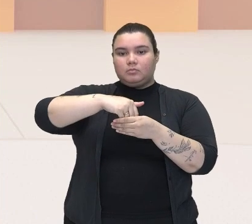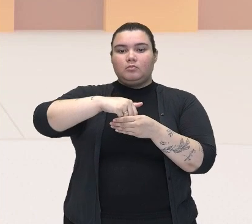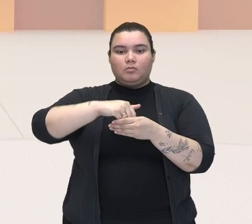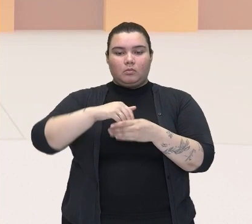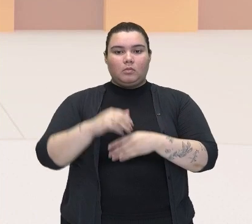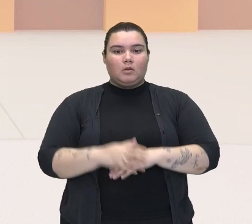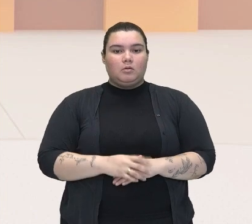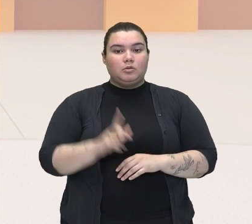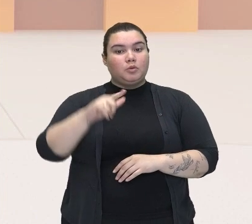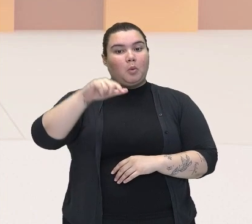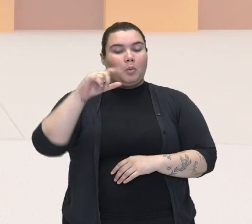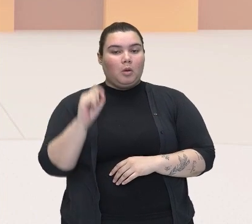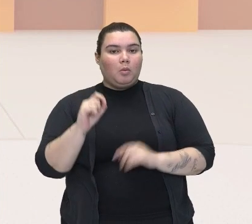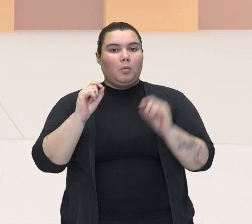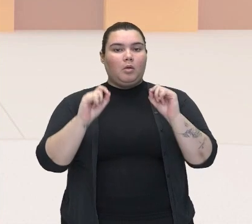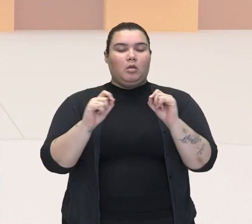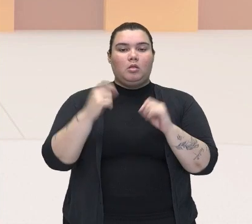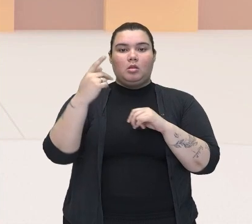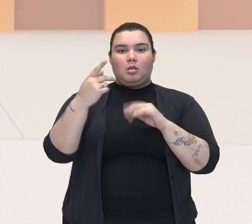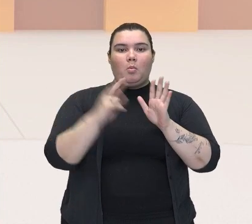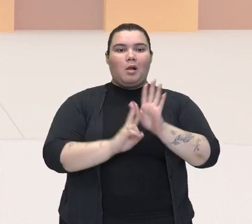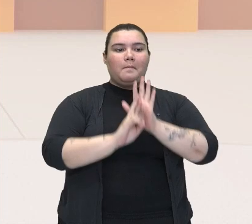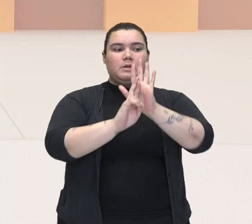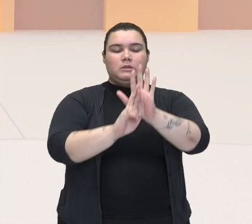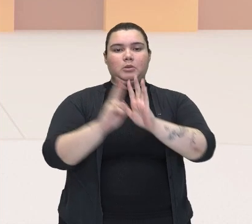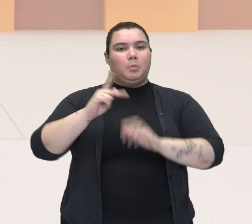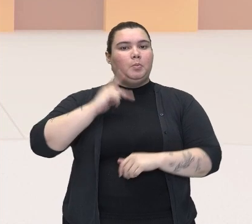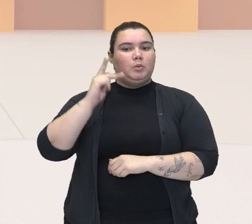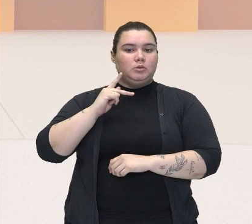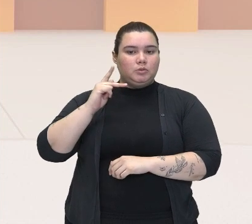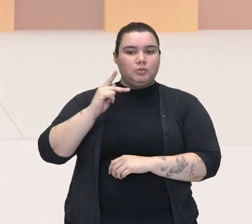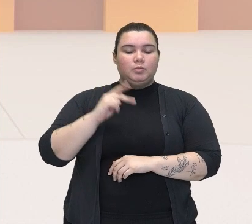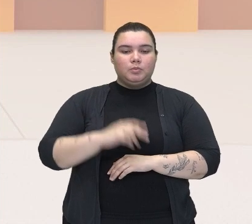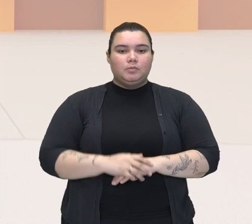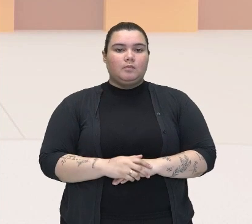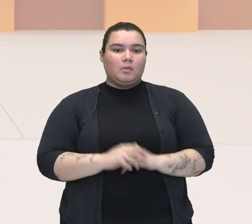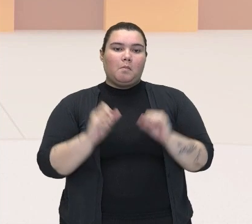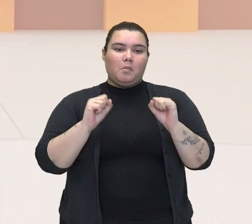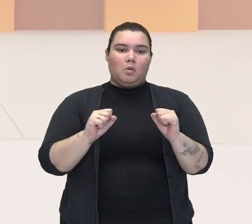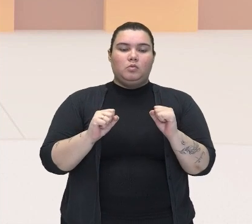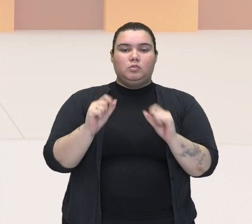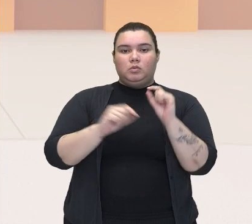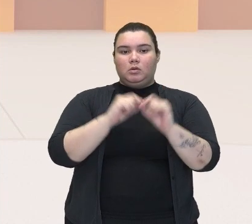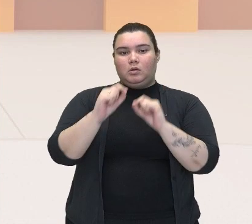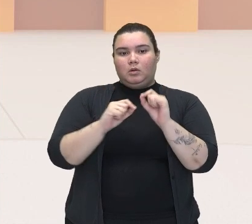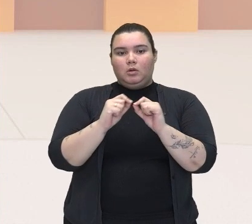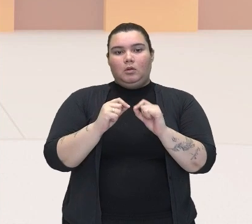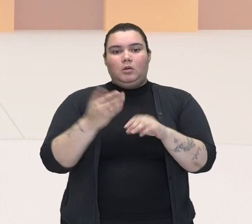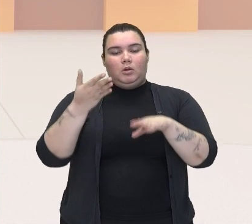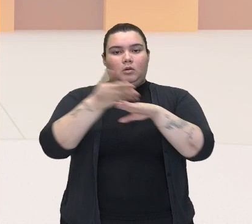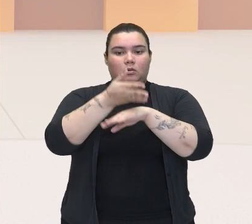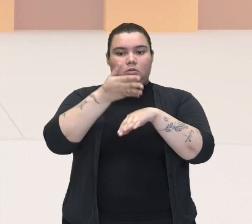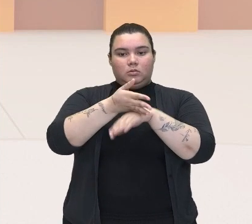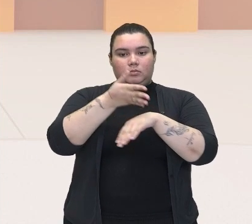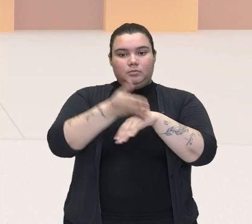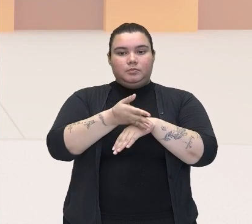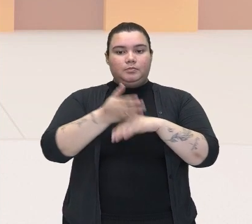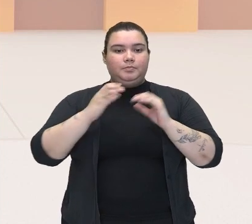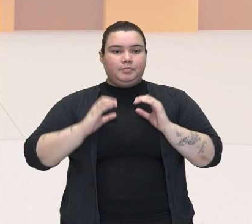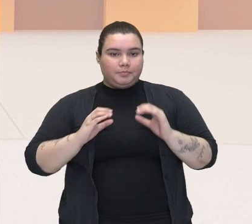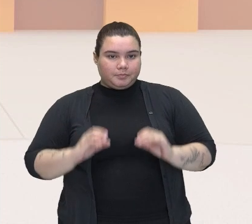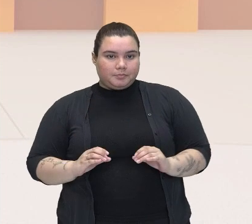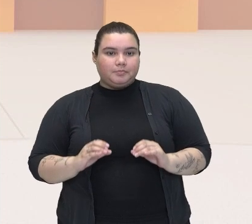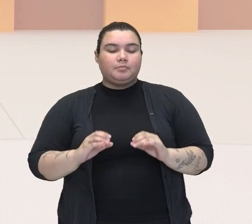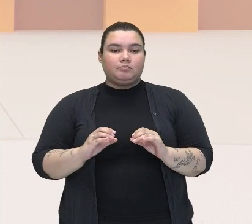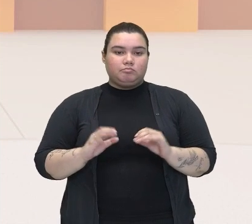né? Isto é, na escolha de seus representantes políticos. Você pode, então, participar como cidadão, se filiar